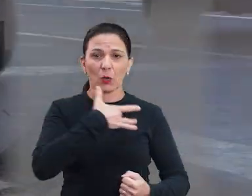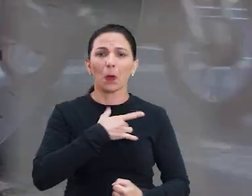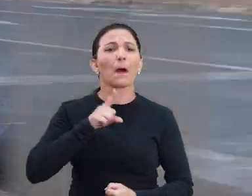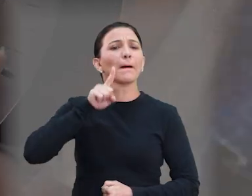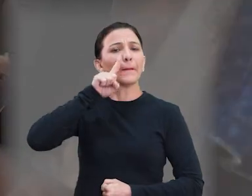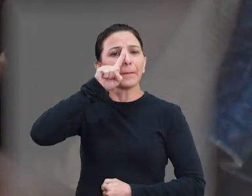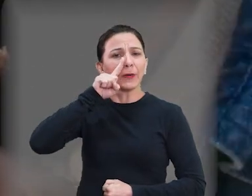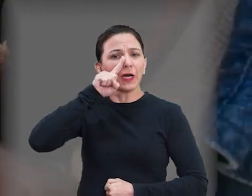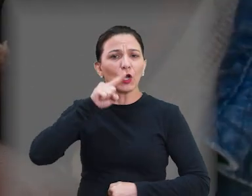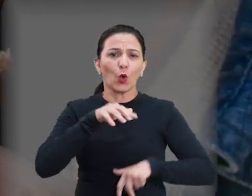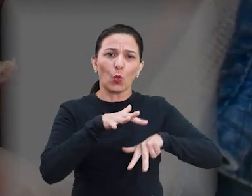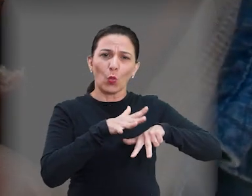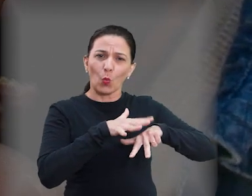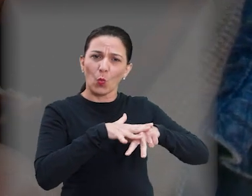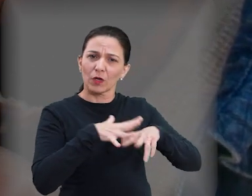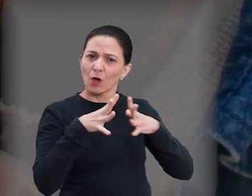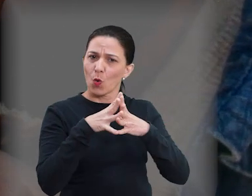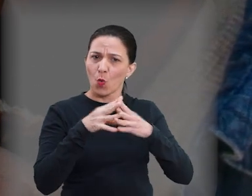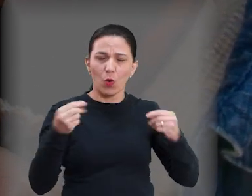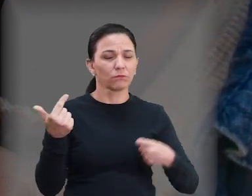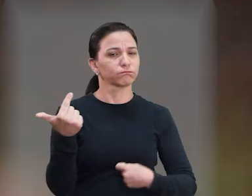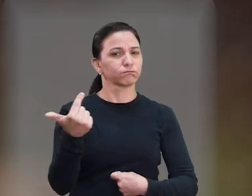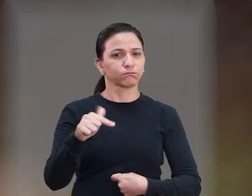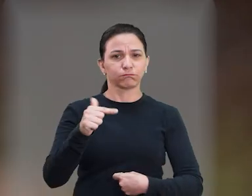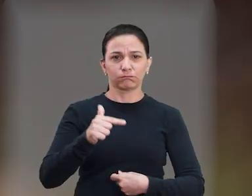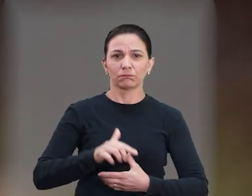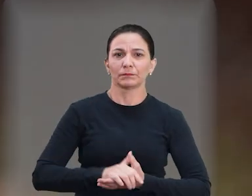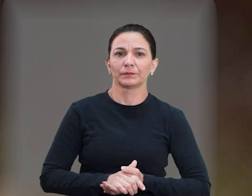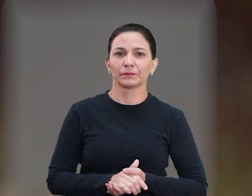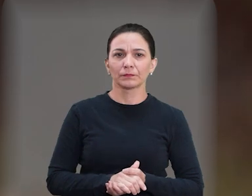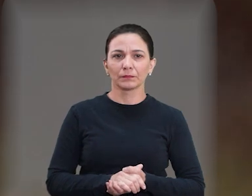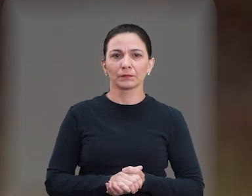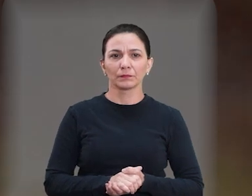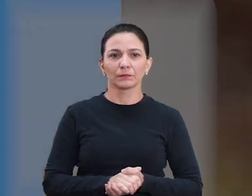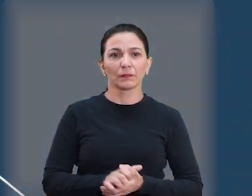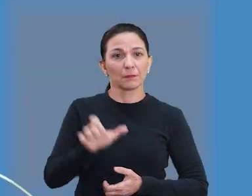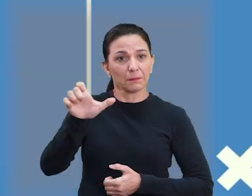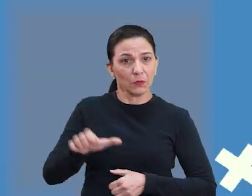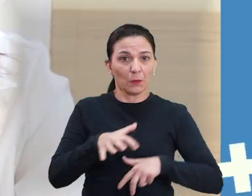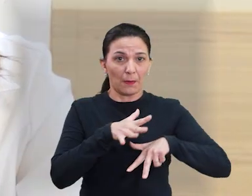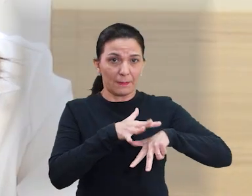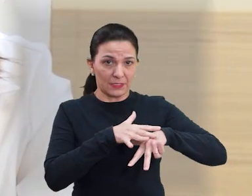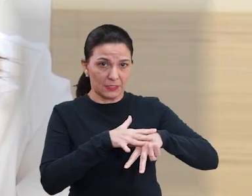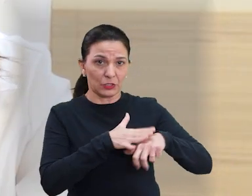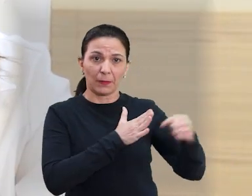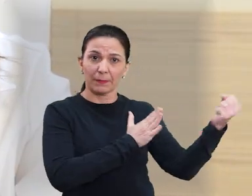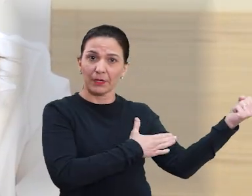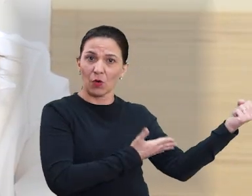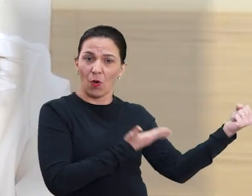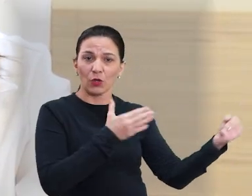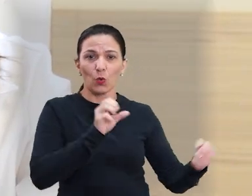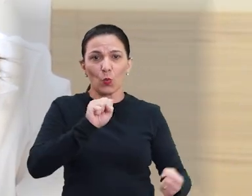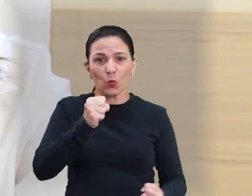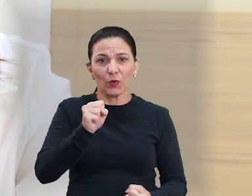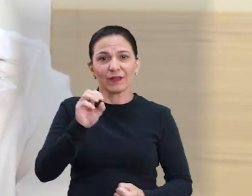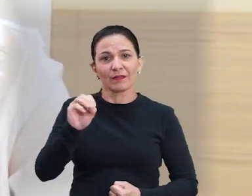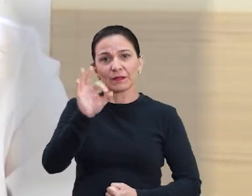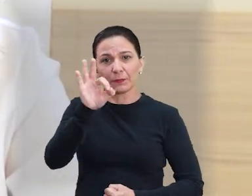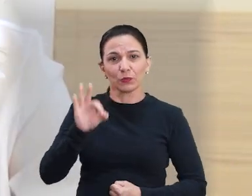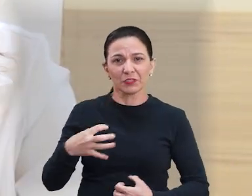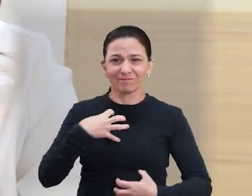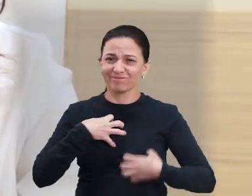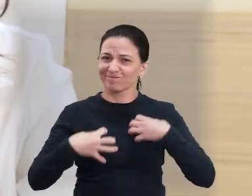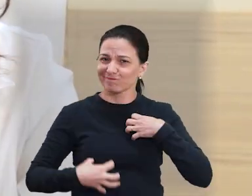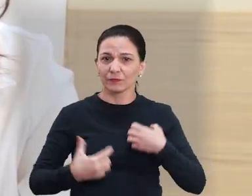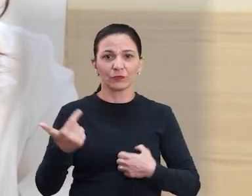hipertensão arterial é uma doença perigosa e sem cura 80% dos pacientes que TM pressão alta